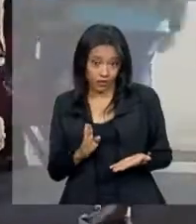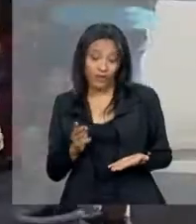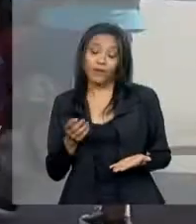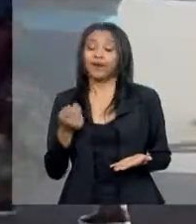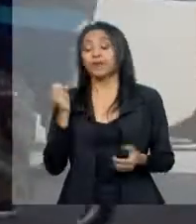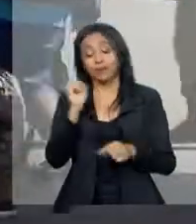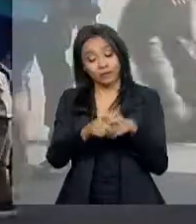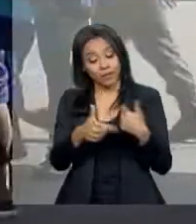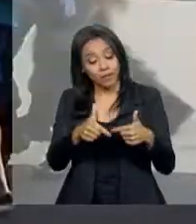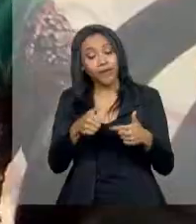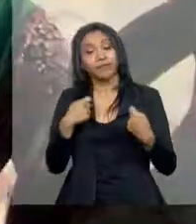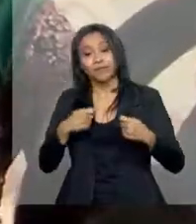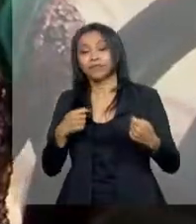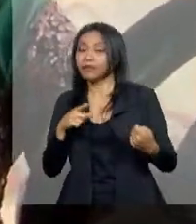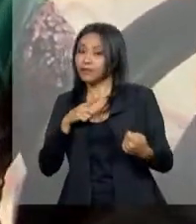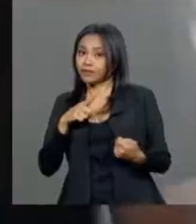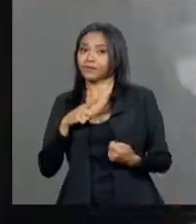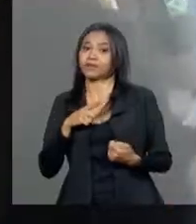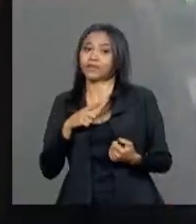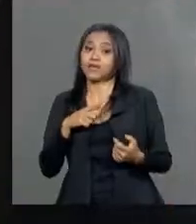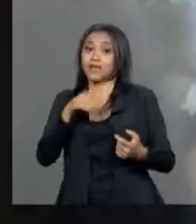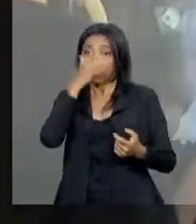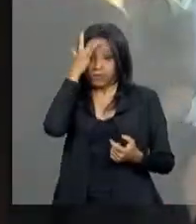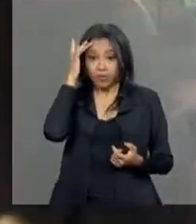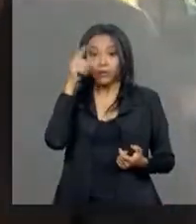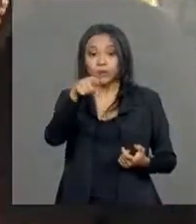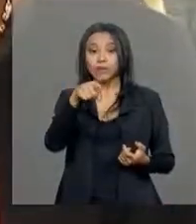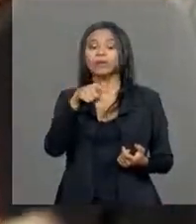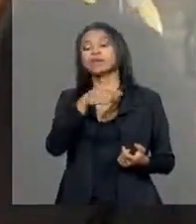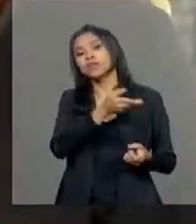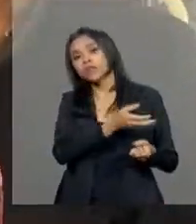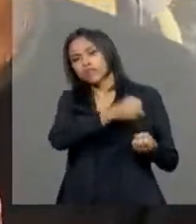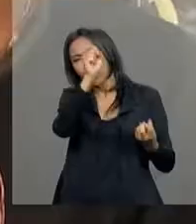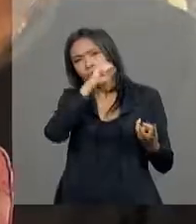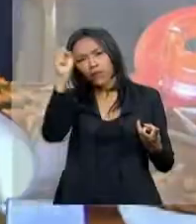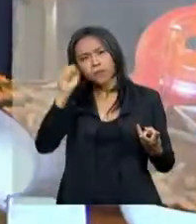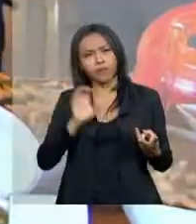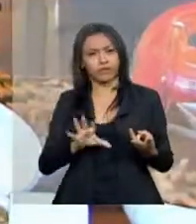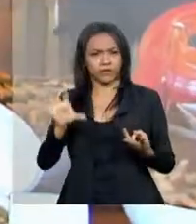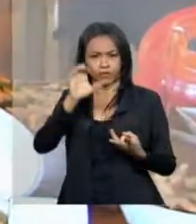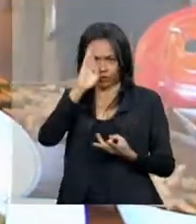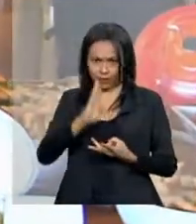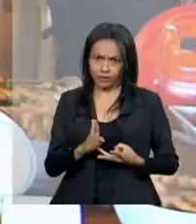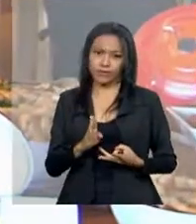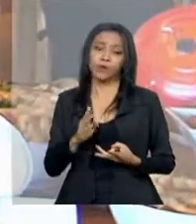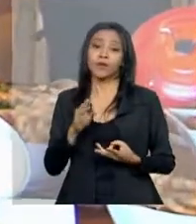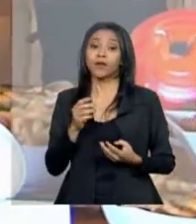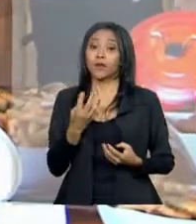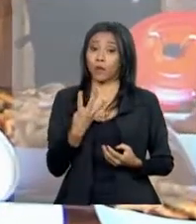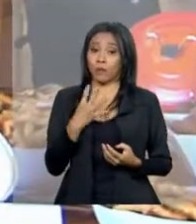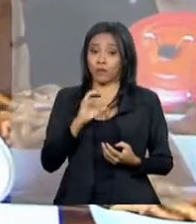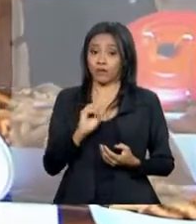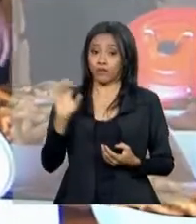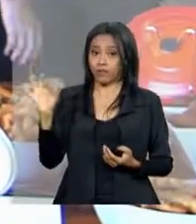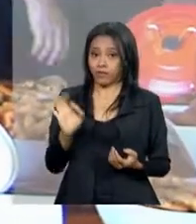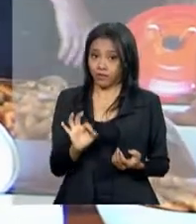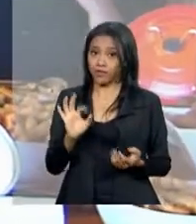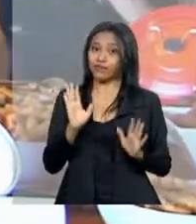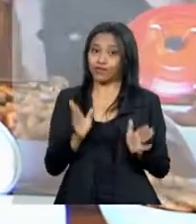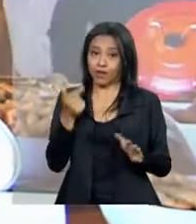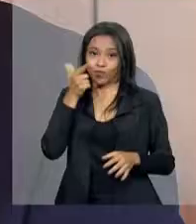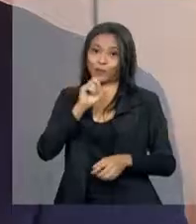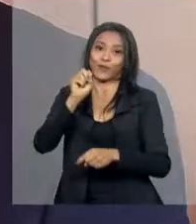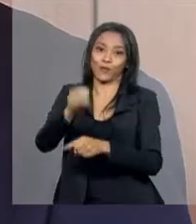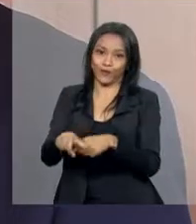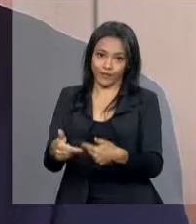sempre precisa vir junto. Dos imigrantes que participaram do processo de interiorização, pelo menos 40% estão